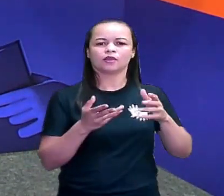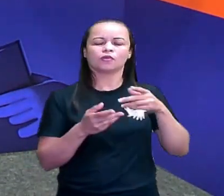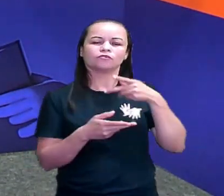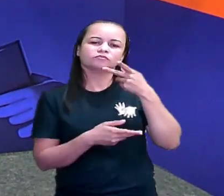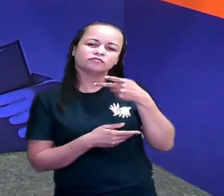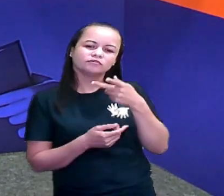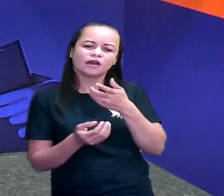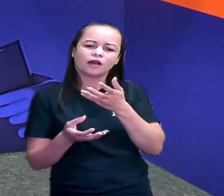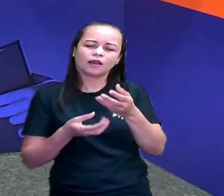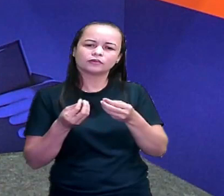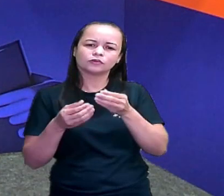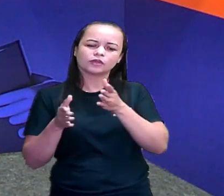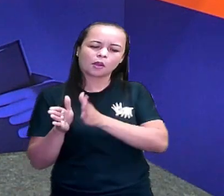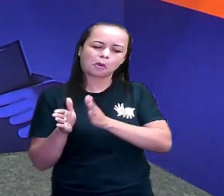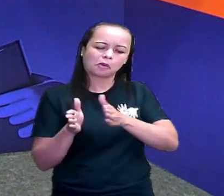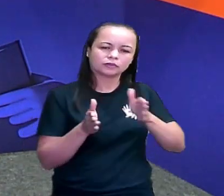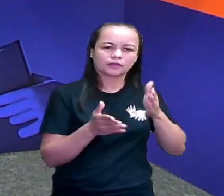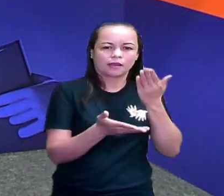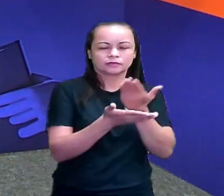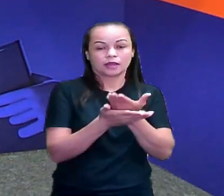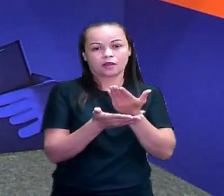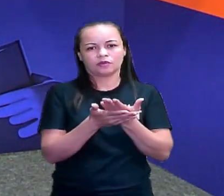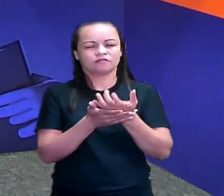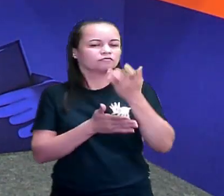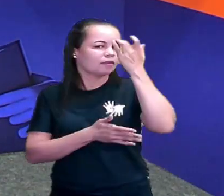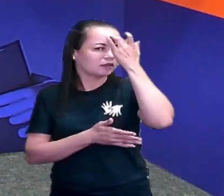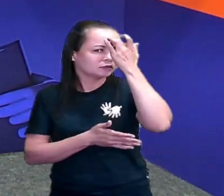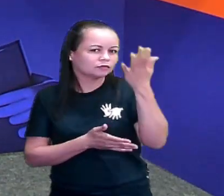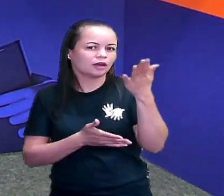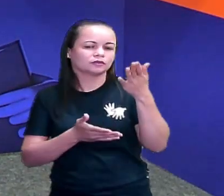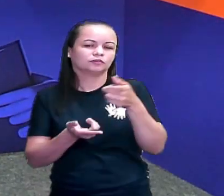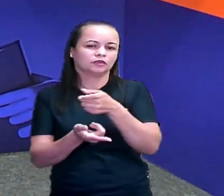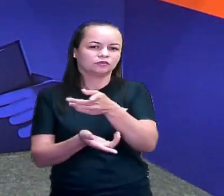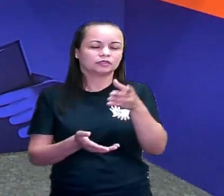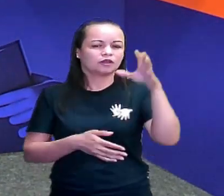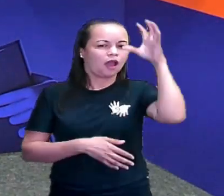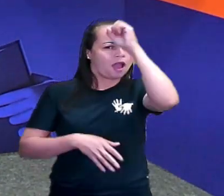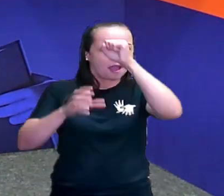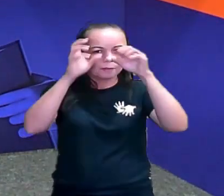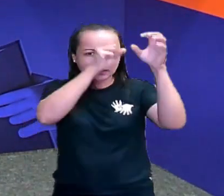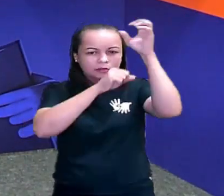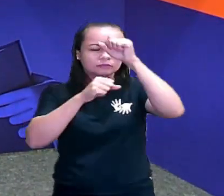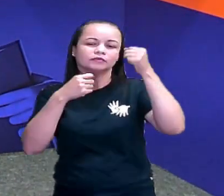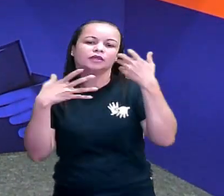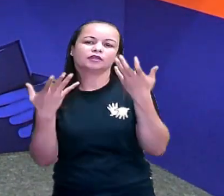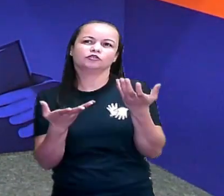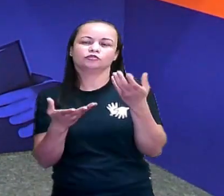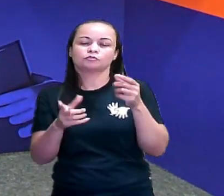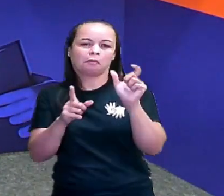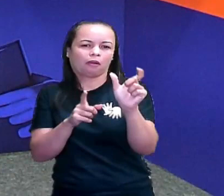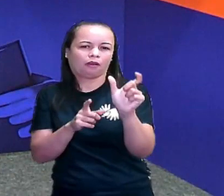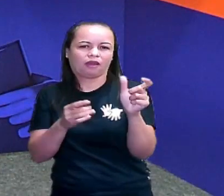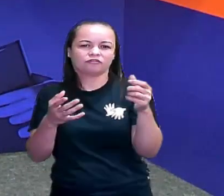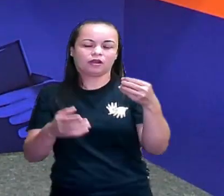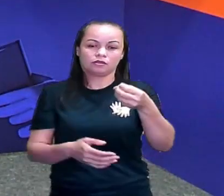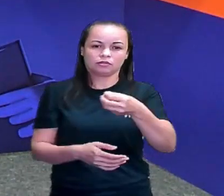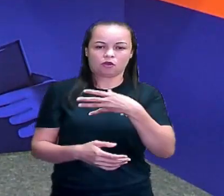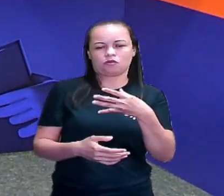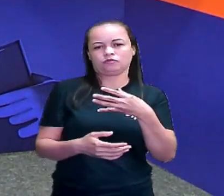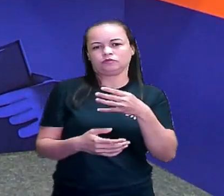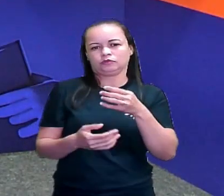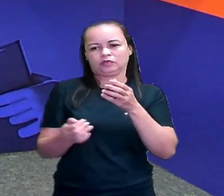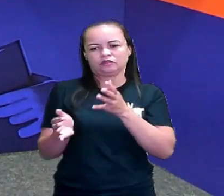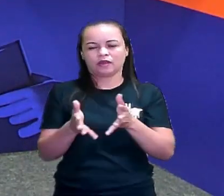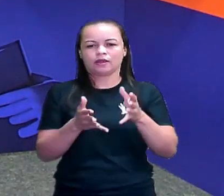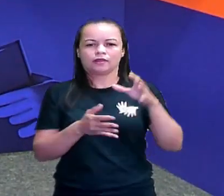no decorrer das aulas isso vai ficando mais fácil, porque a gente vai aprendendo palavras novas e quando a gente vai aprendendo